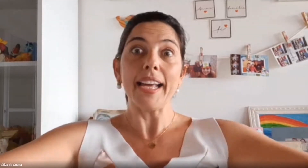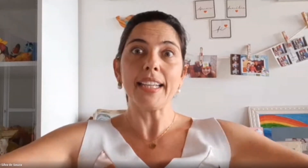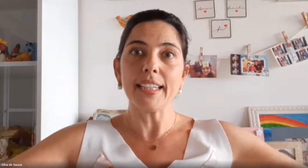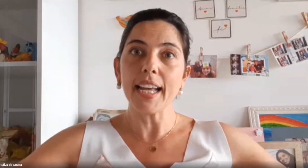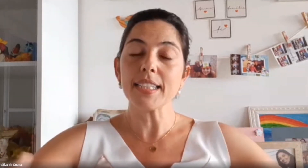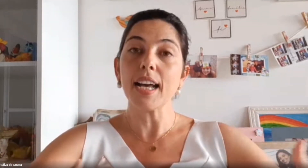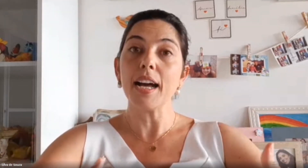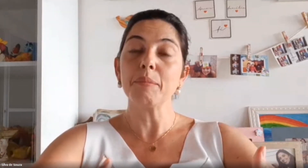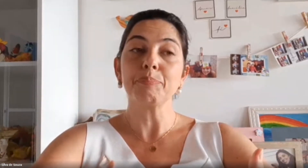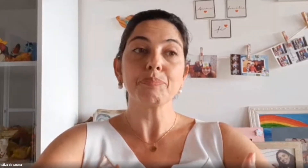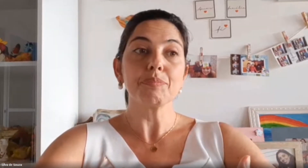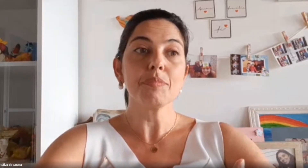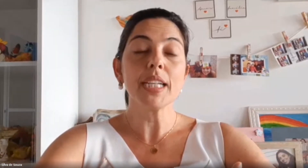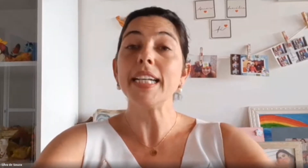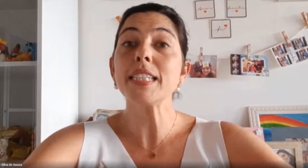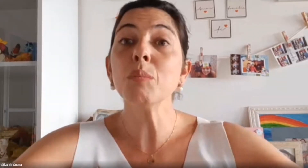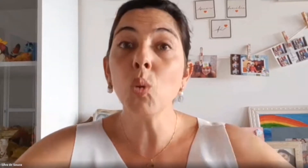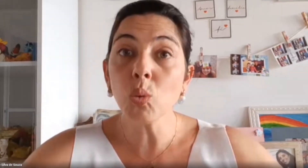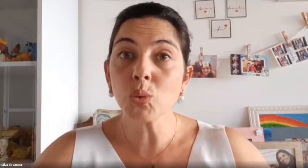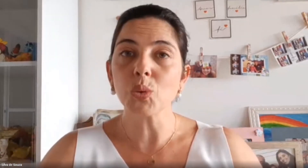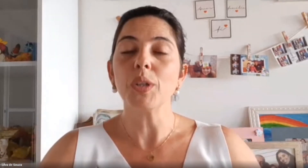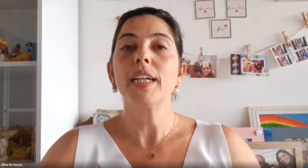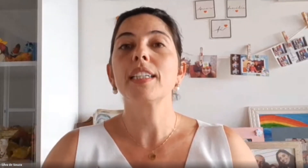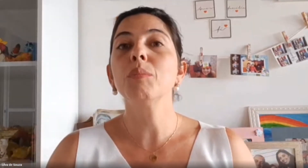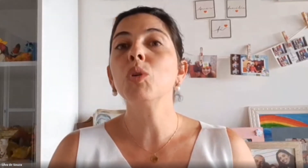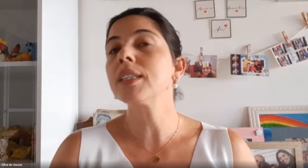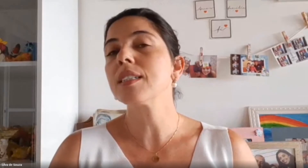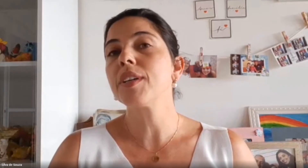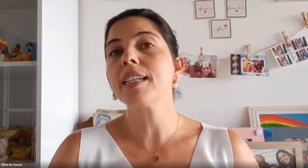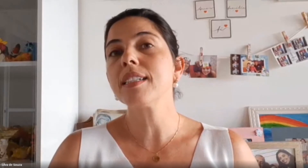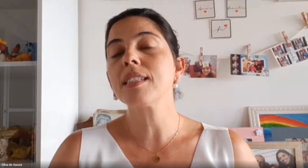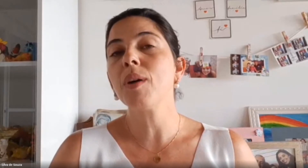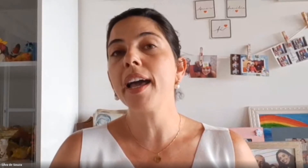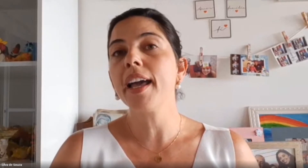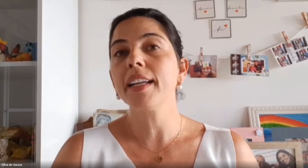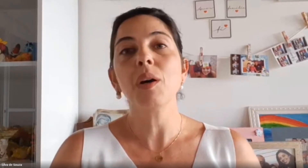esse leque, né, esse mundo que